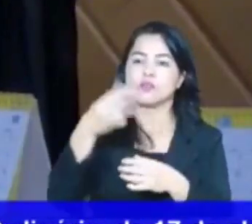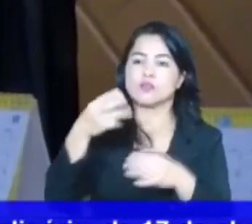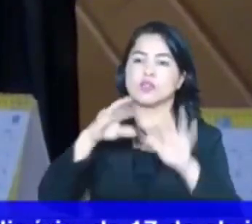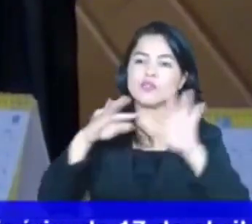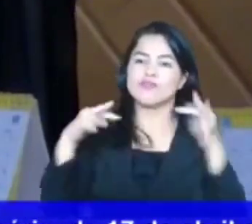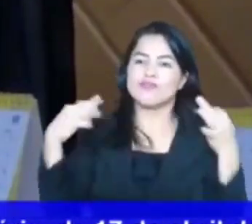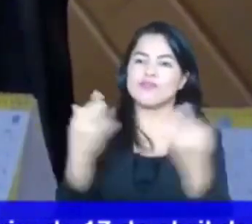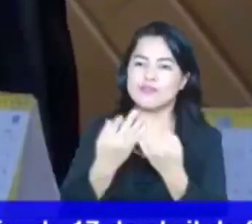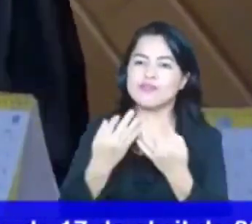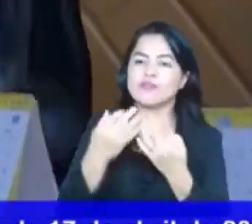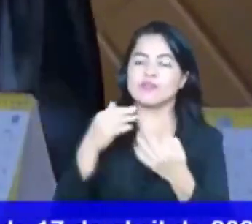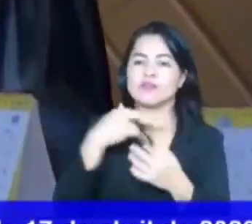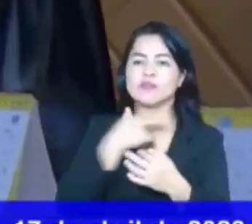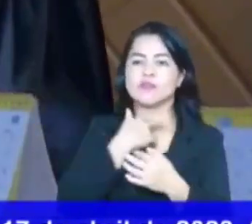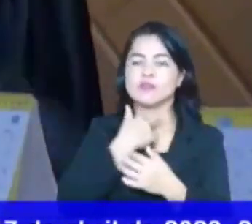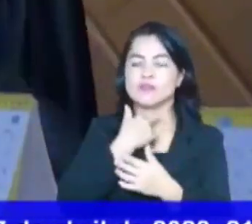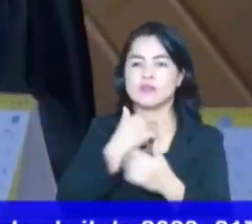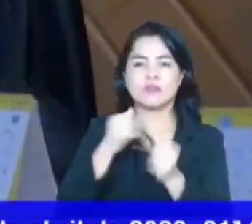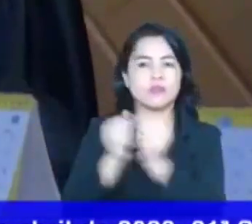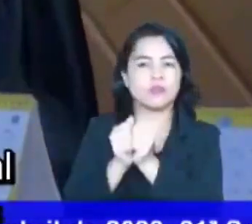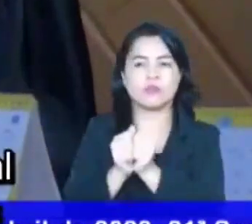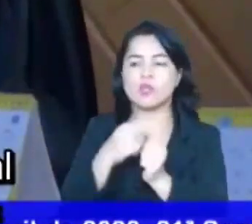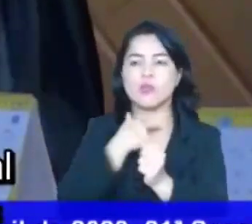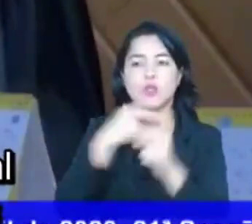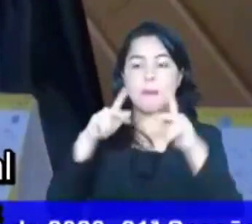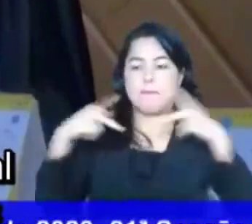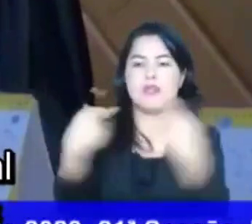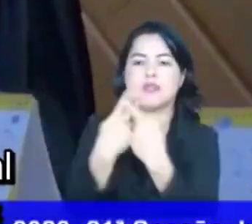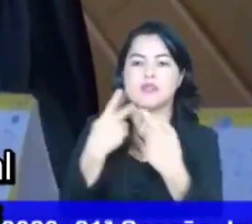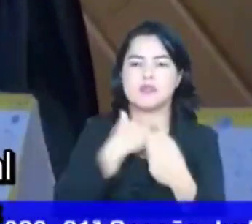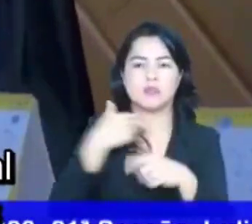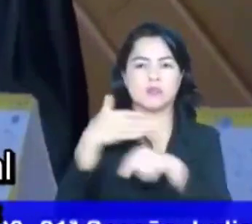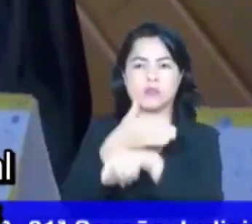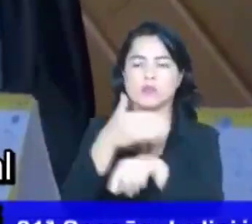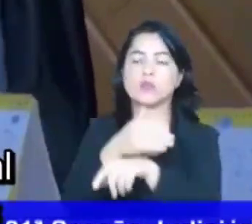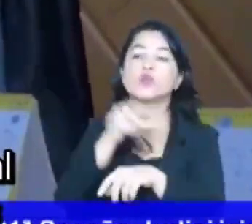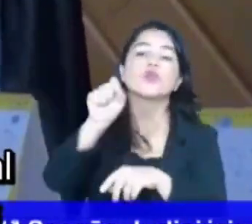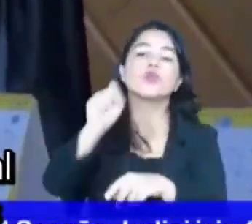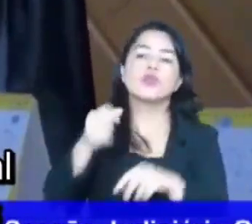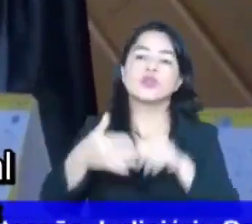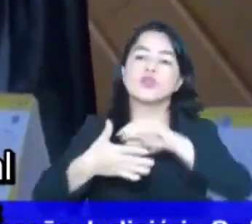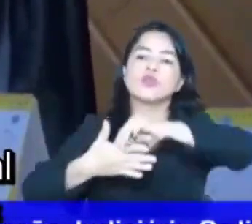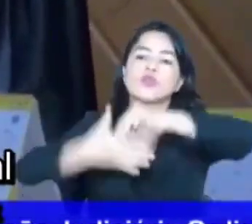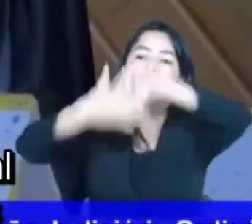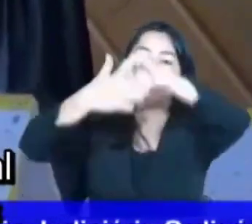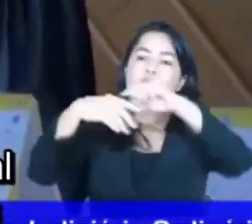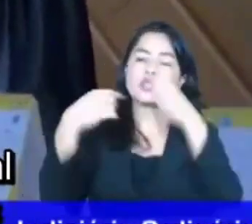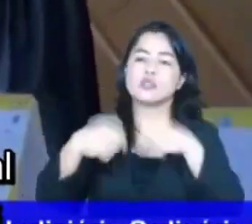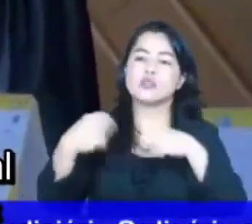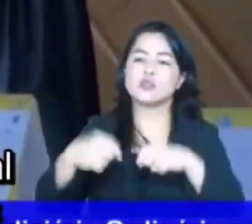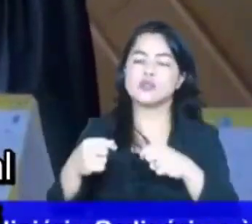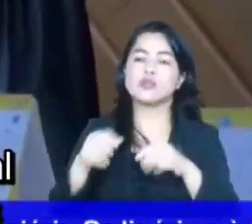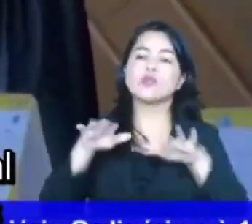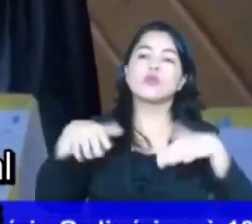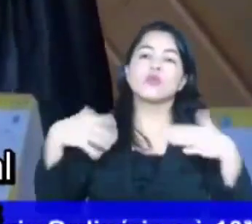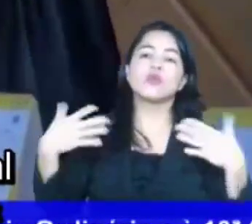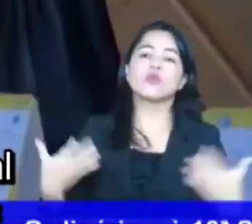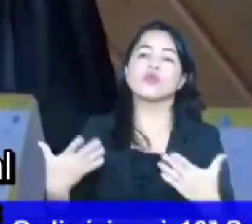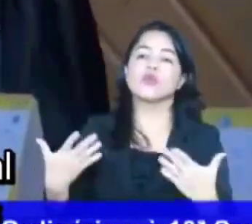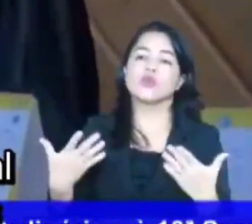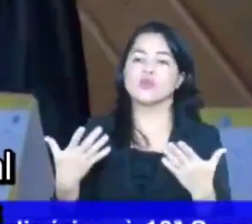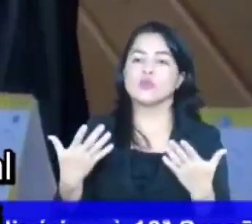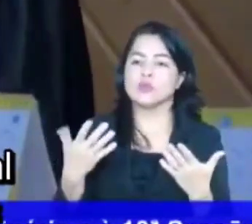cargo registrado na circunscrição. Então, o que esta Corte precisa se debruçar é qual o alcance